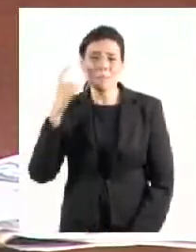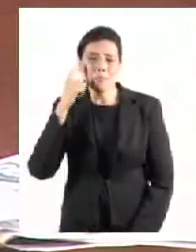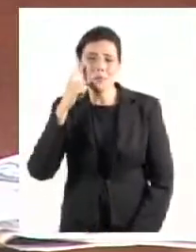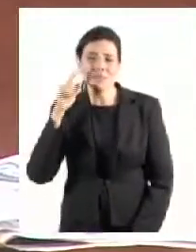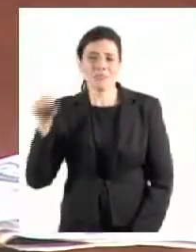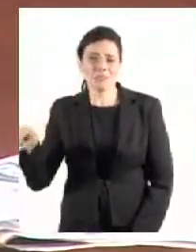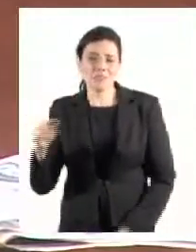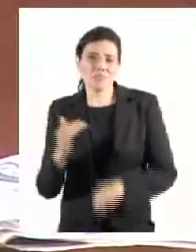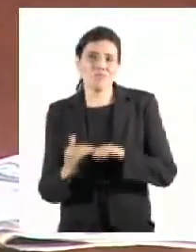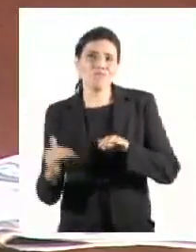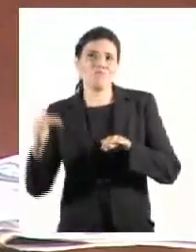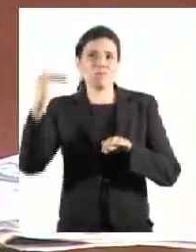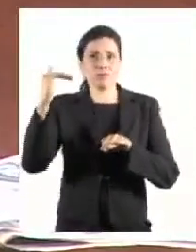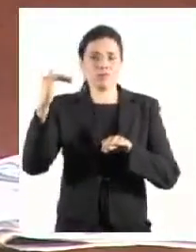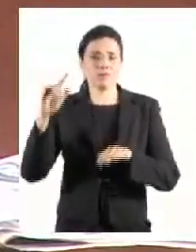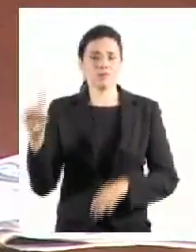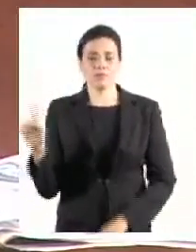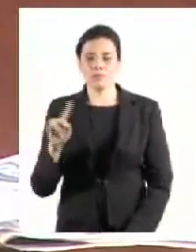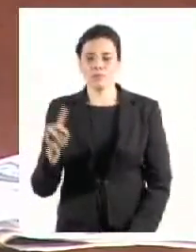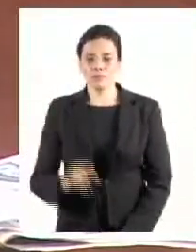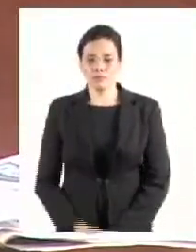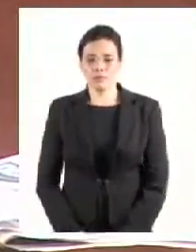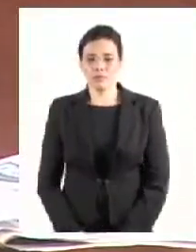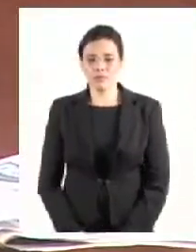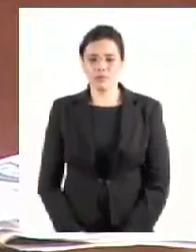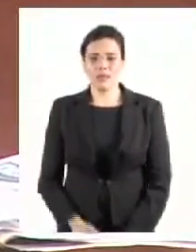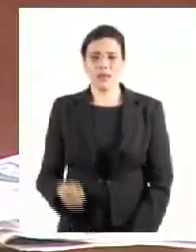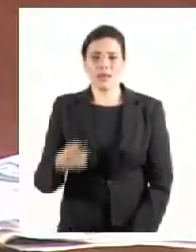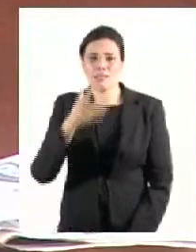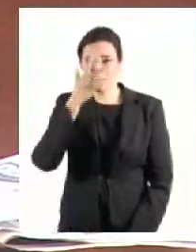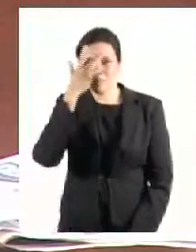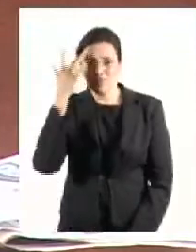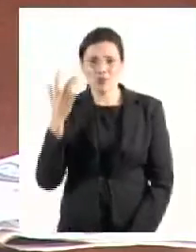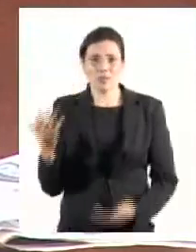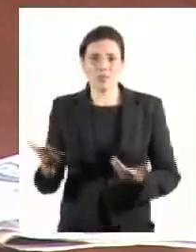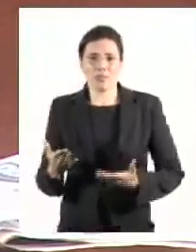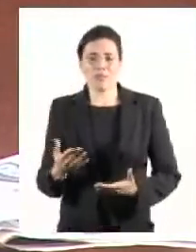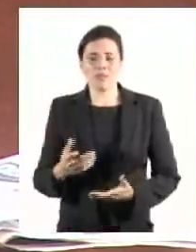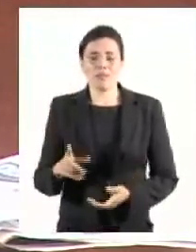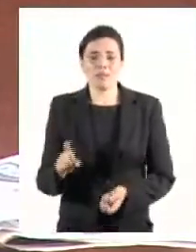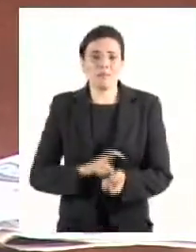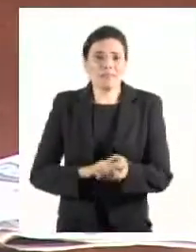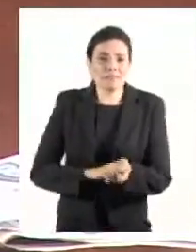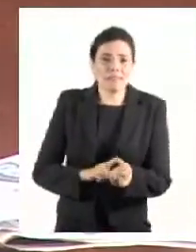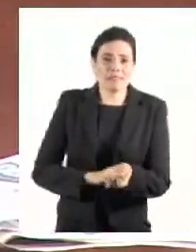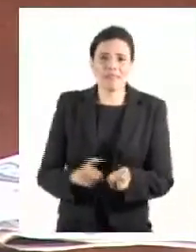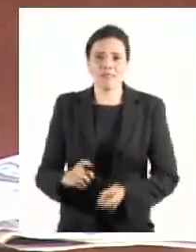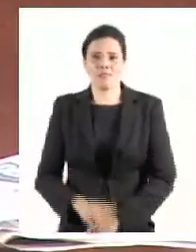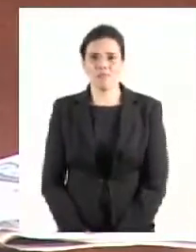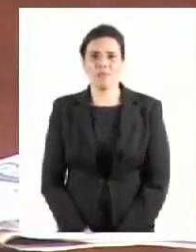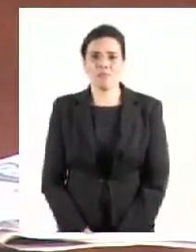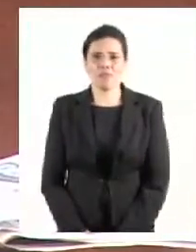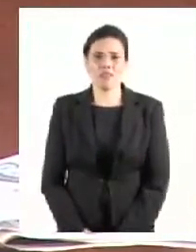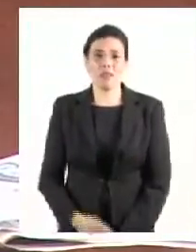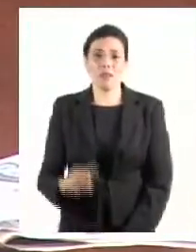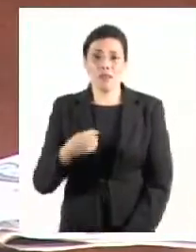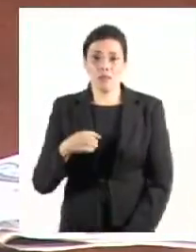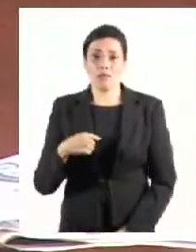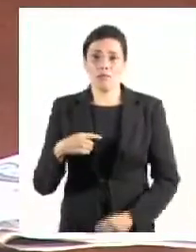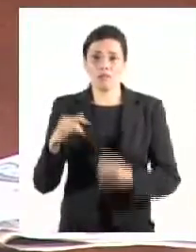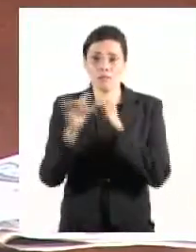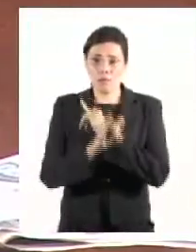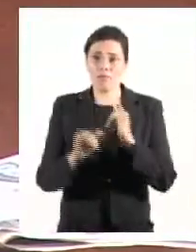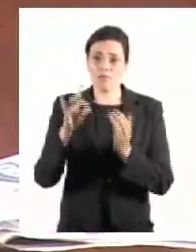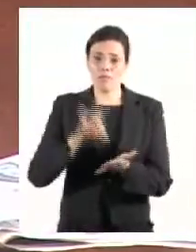se sente ofendido quando eu fico falando, deputado Rogério agora fica com essa mesma história. Os próprios deputados, me dou